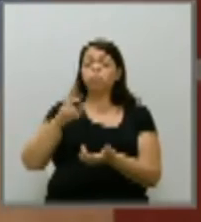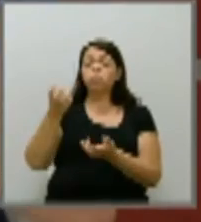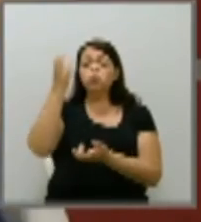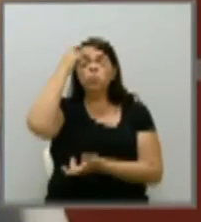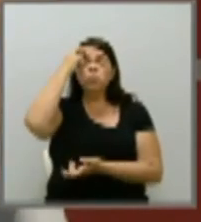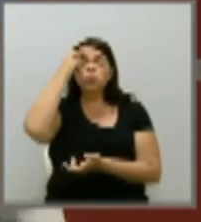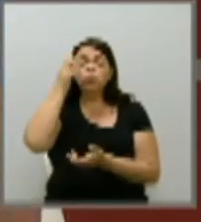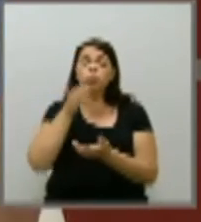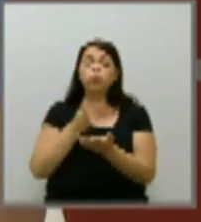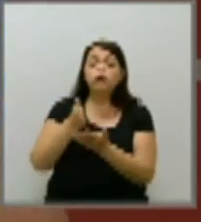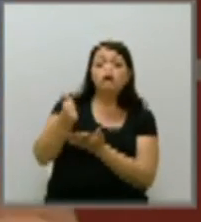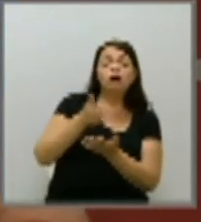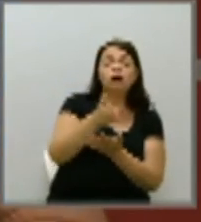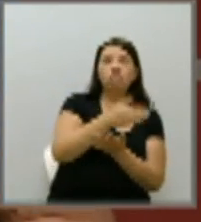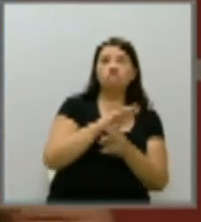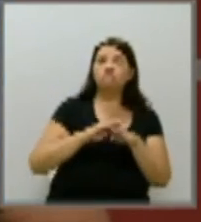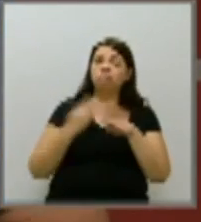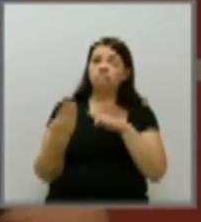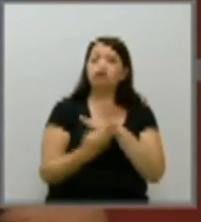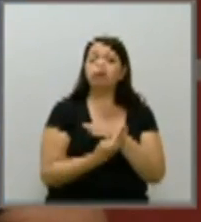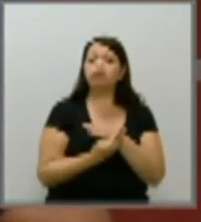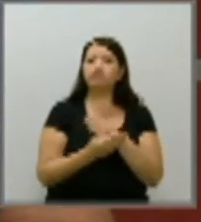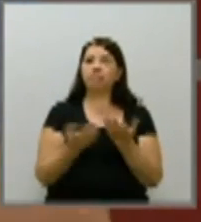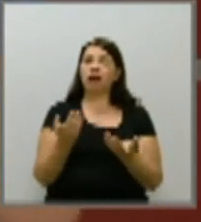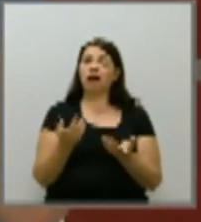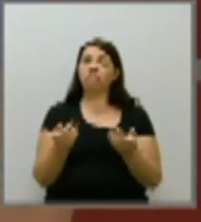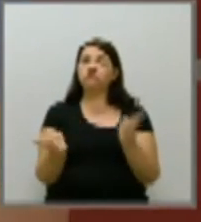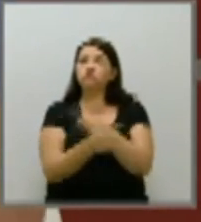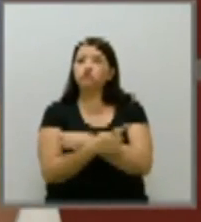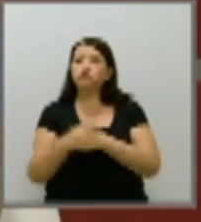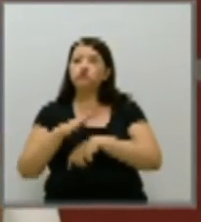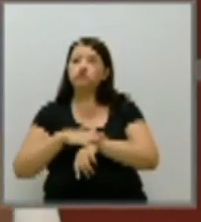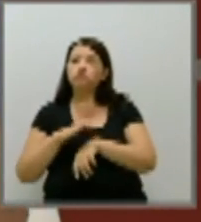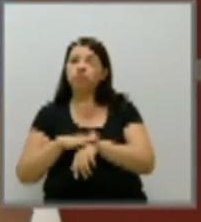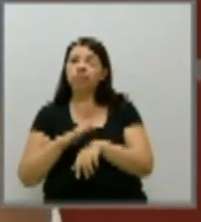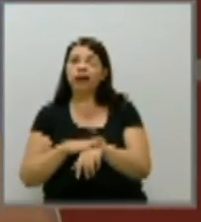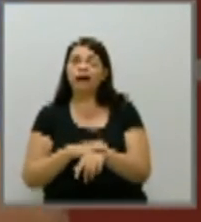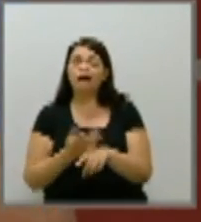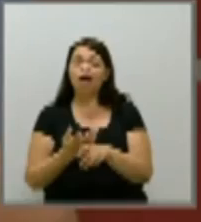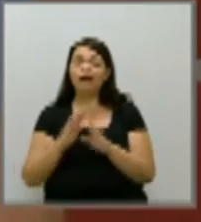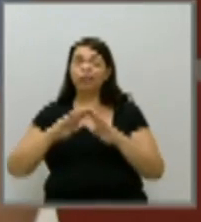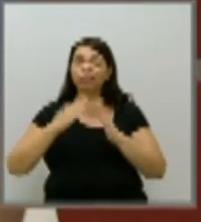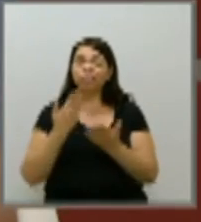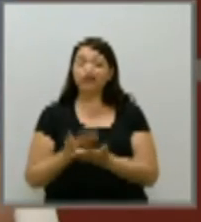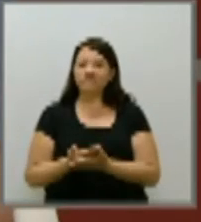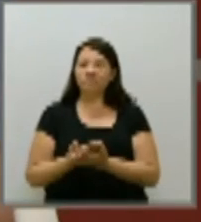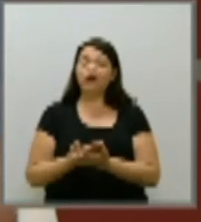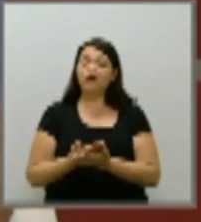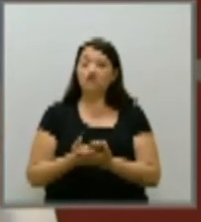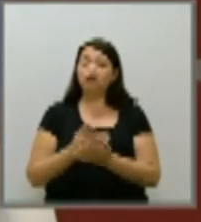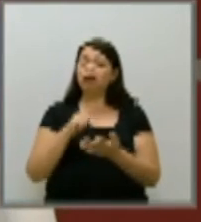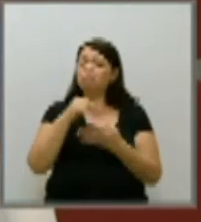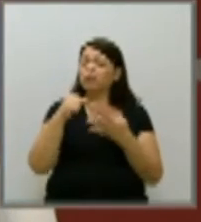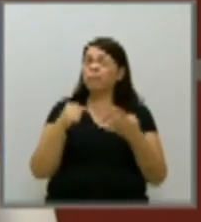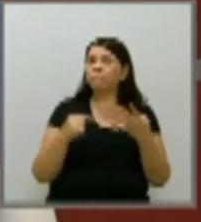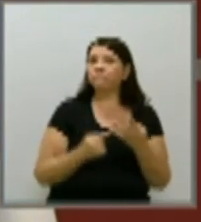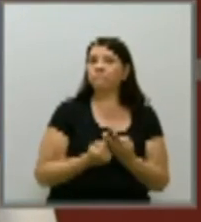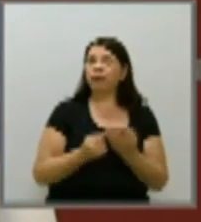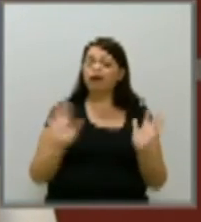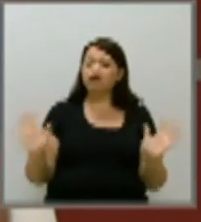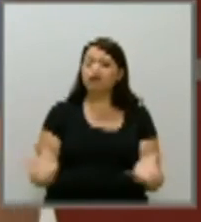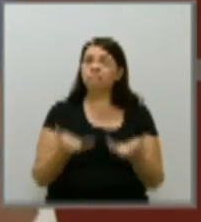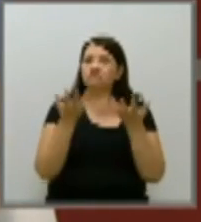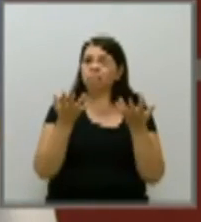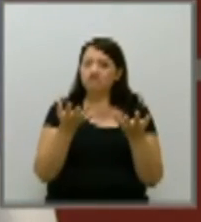ao bairro, a questão do contraturno cultural nas escolas, uma série de elementos que podem ajudar a potencializar a nossa cultura